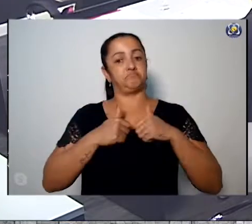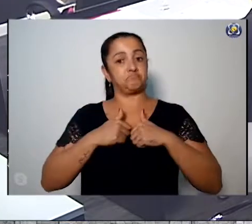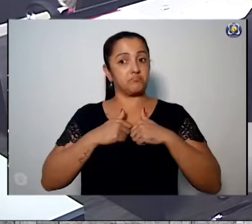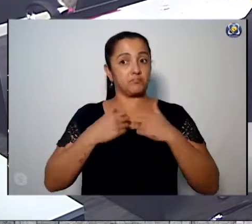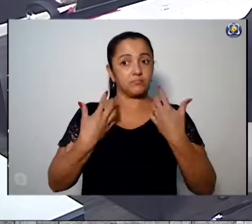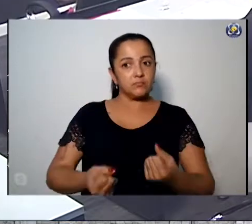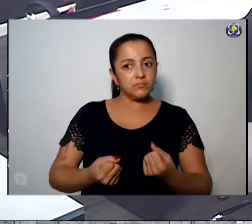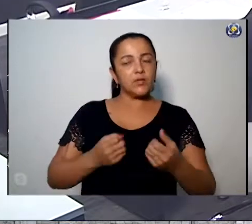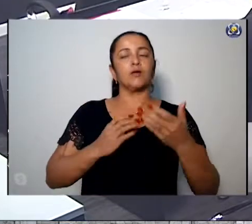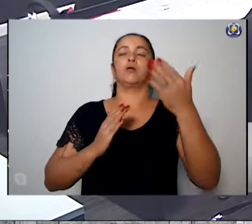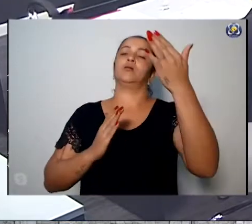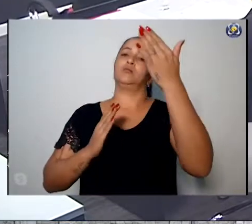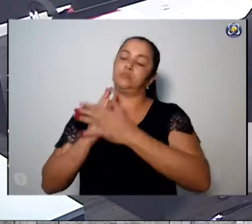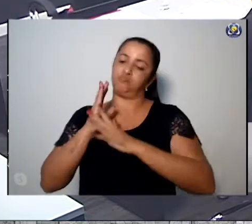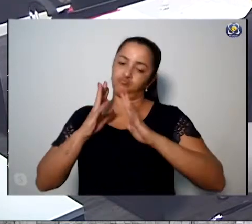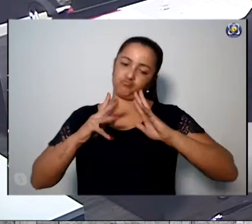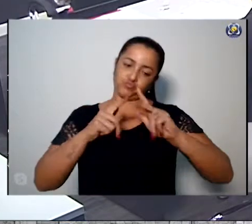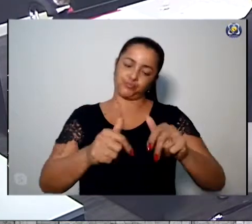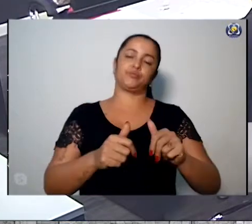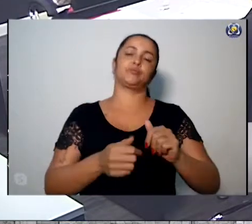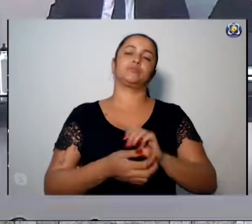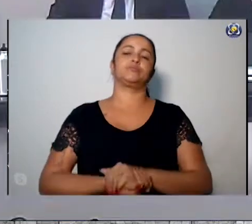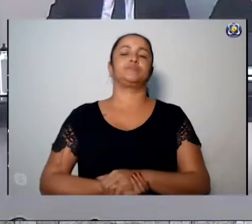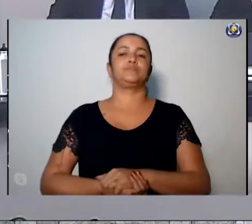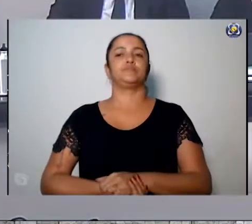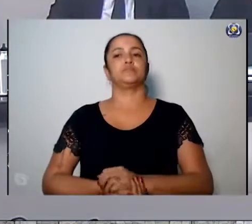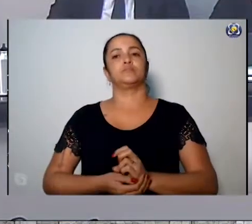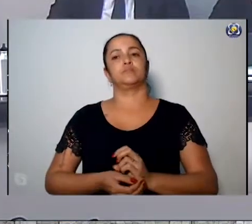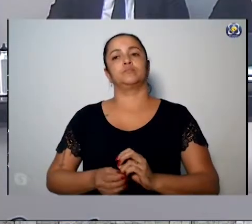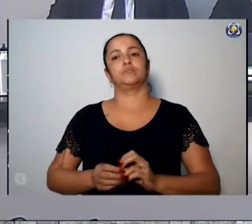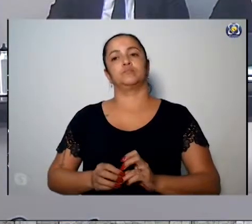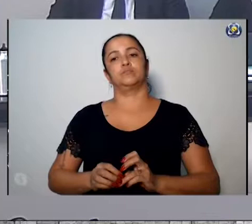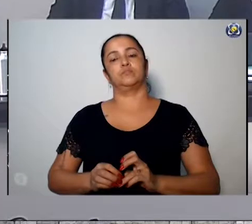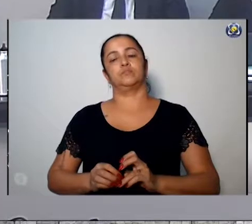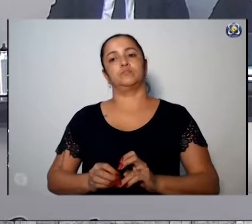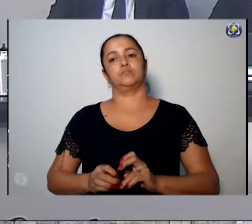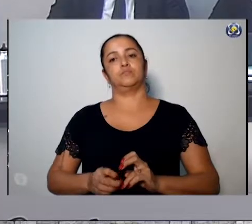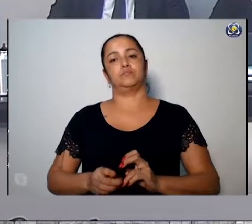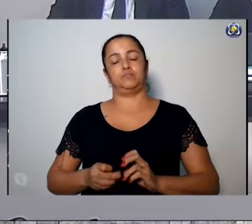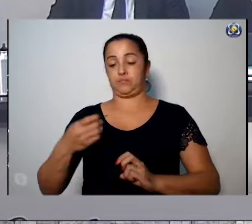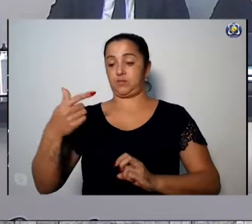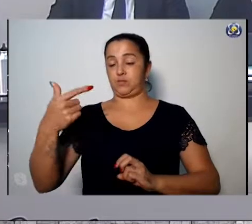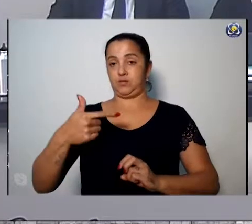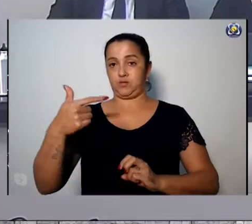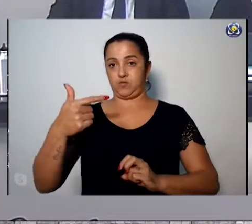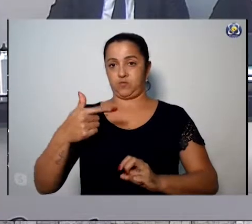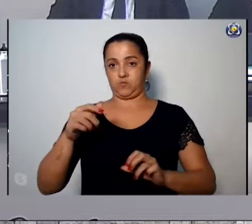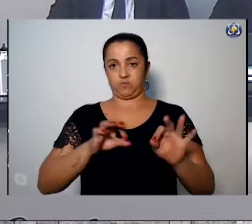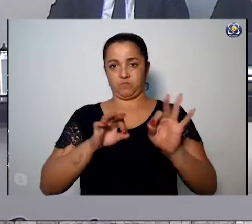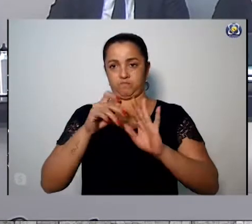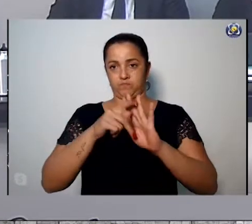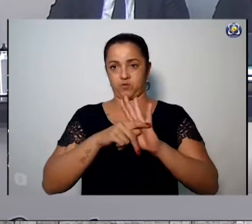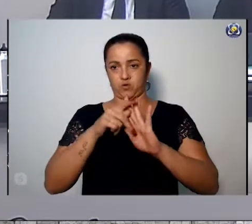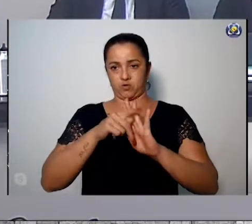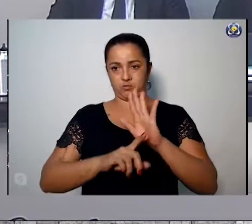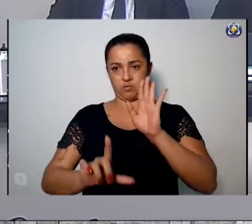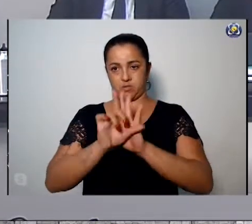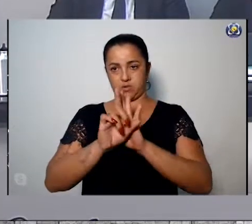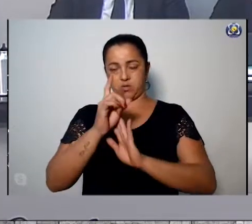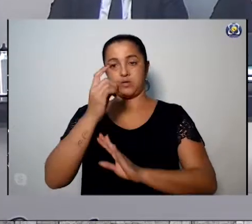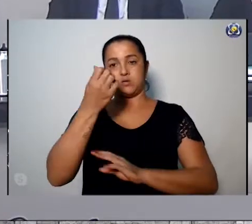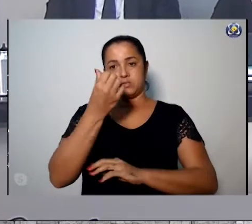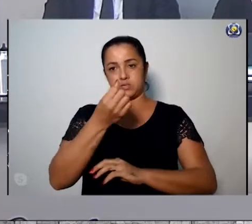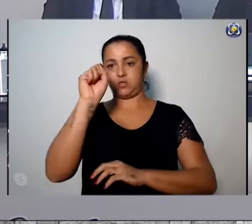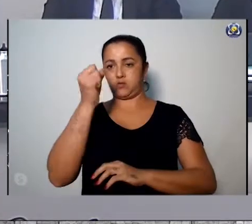vereadores assinaram o projeto que denominou de vereador josé e de lá carvalho o novo viaduto que liga as regiões norte